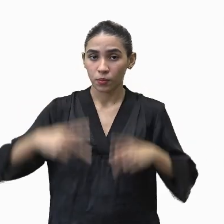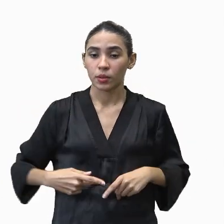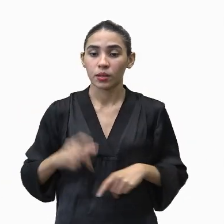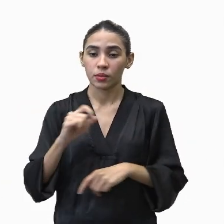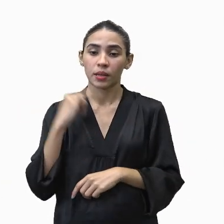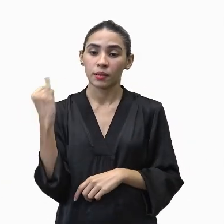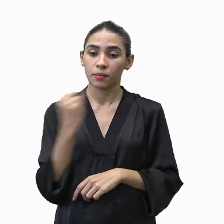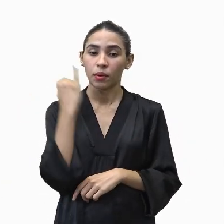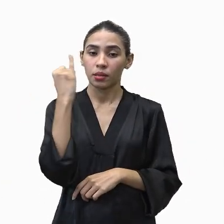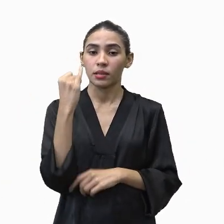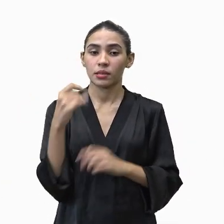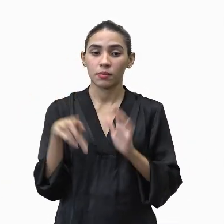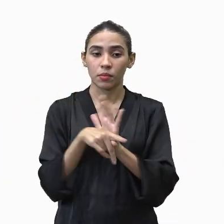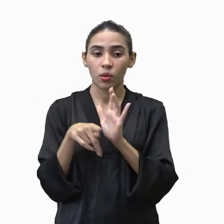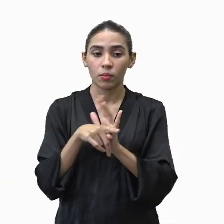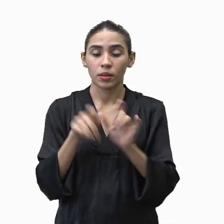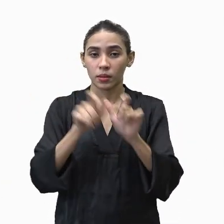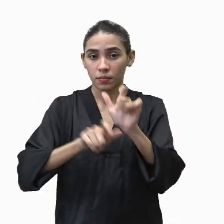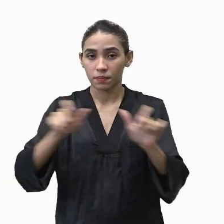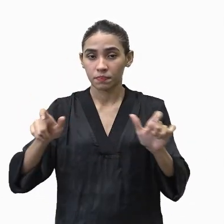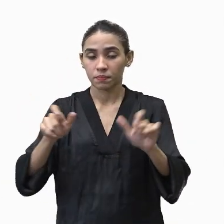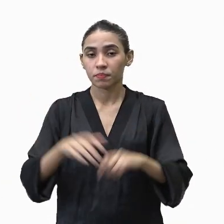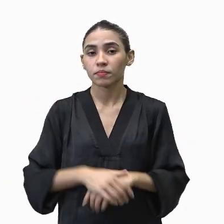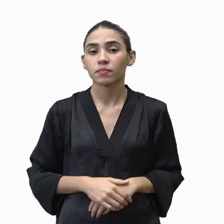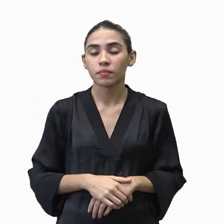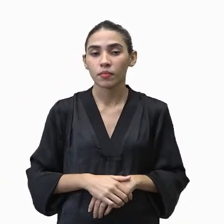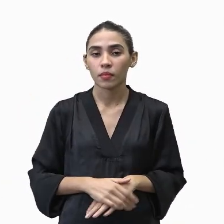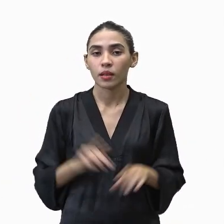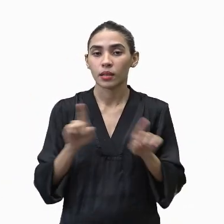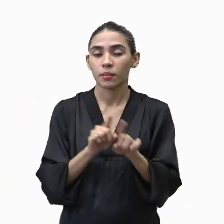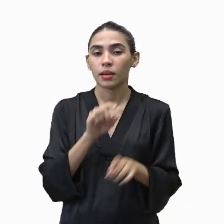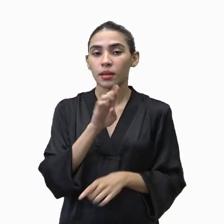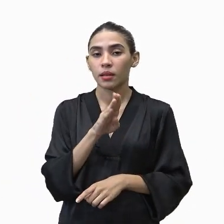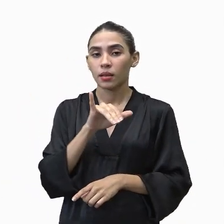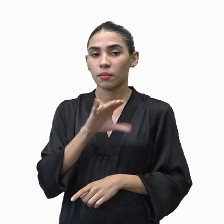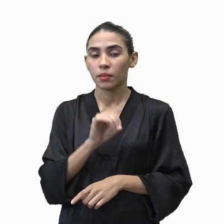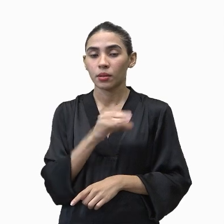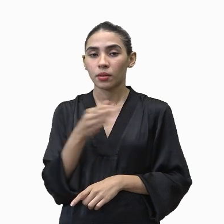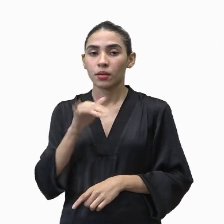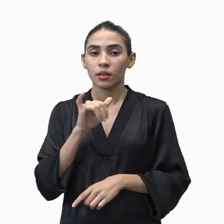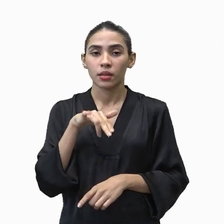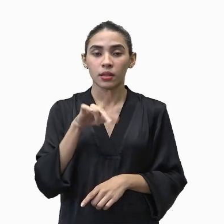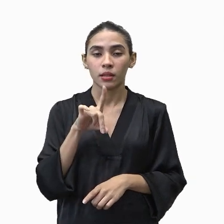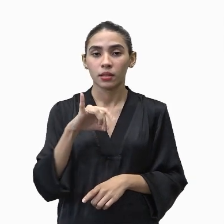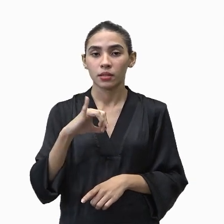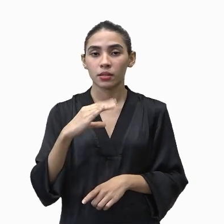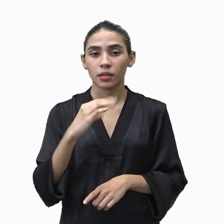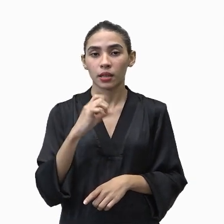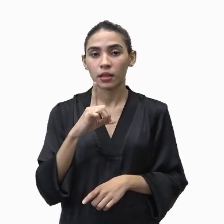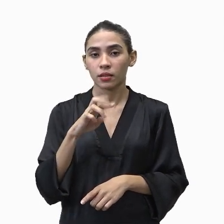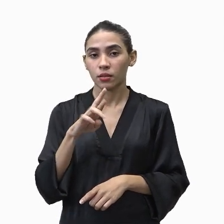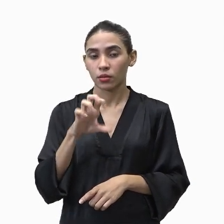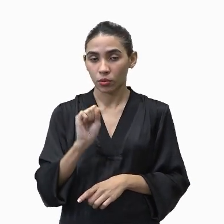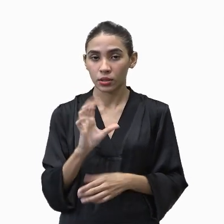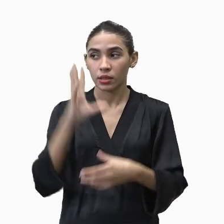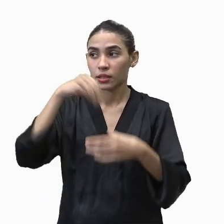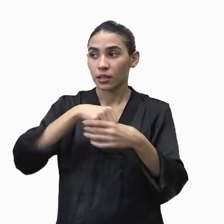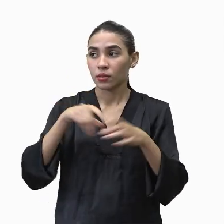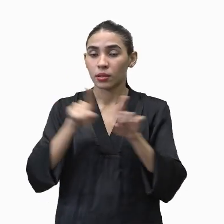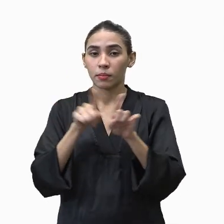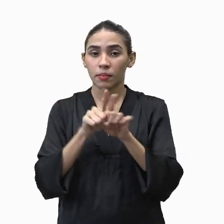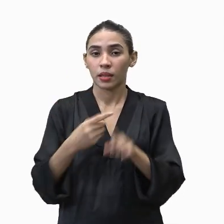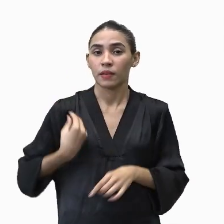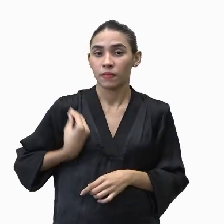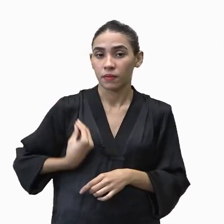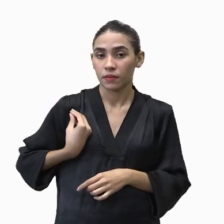importância desses indivíduos e deles como bioindicadores e também dentro da nossa vida